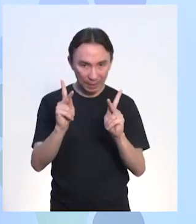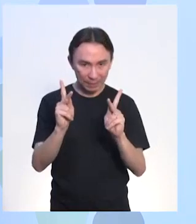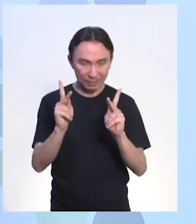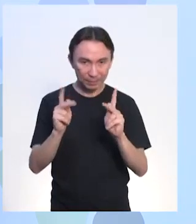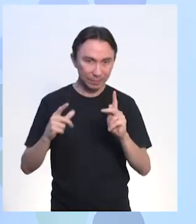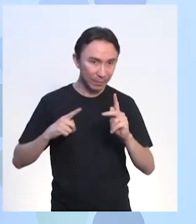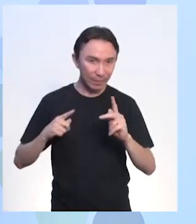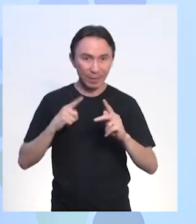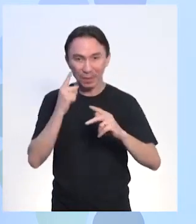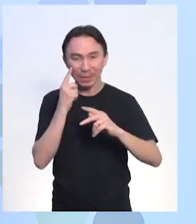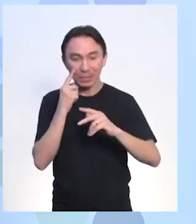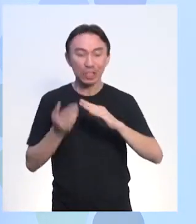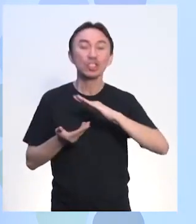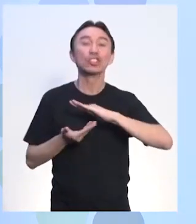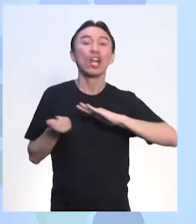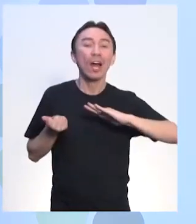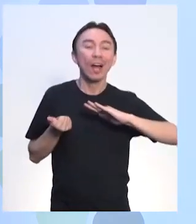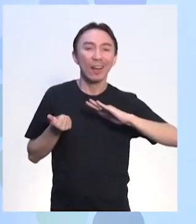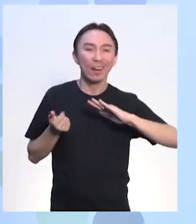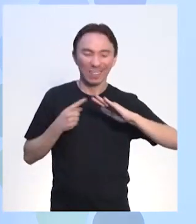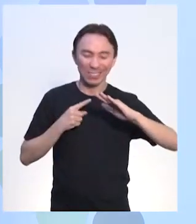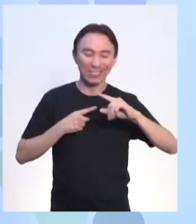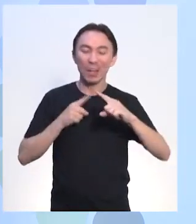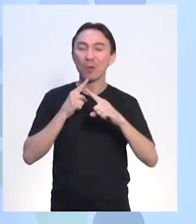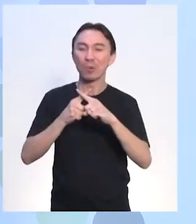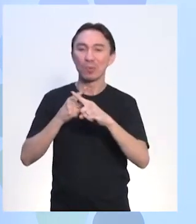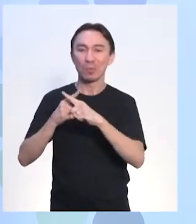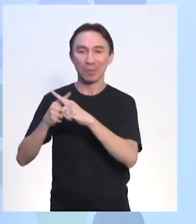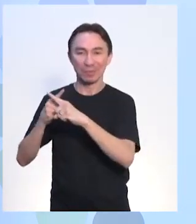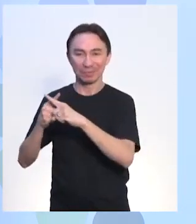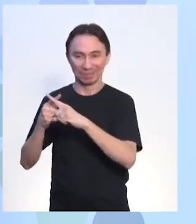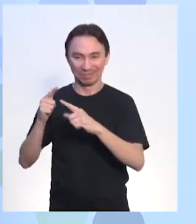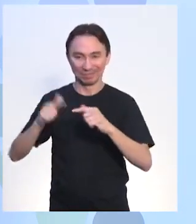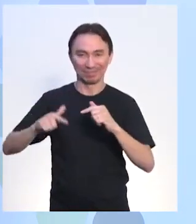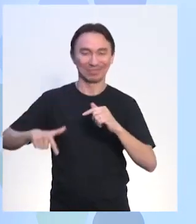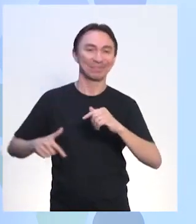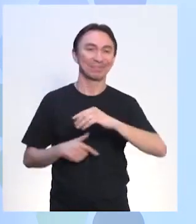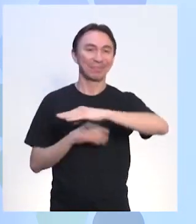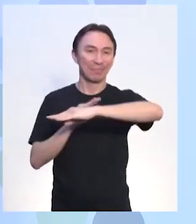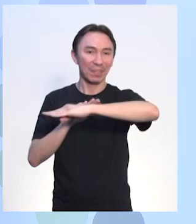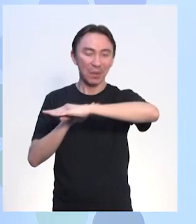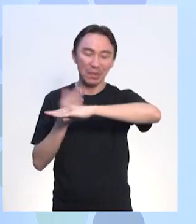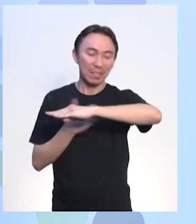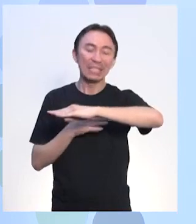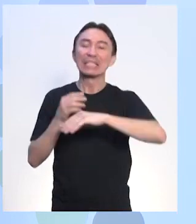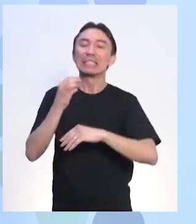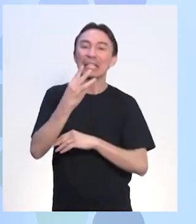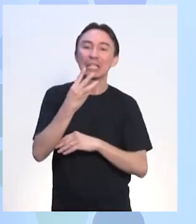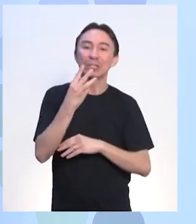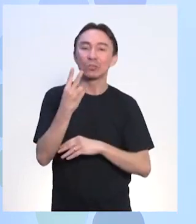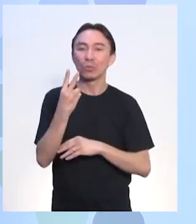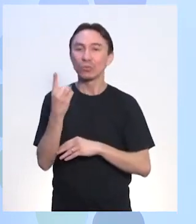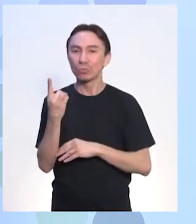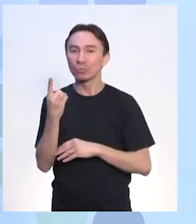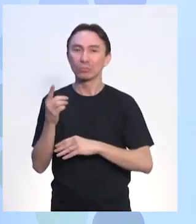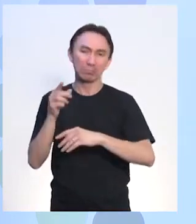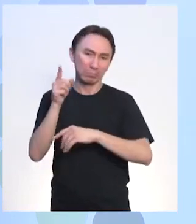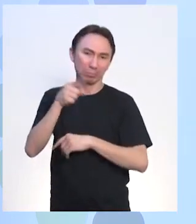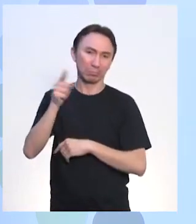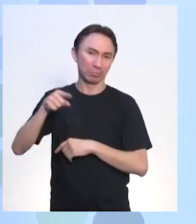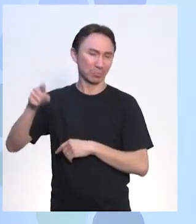poder tirar quem repete. Então, agora eu vou simplificar. O 3, o 2 e o 1. O que vai